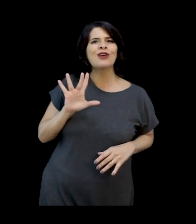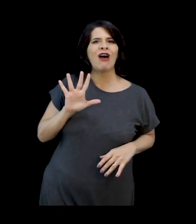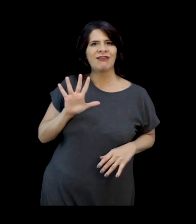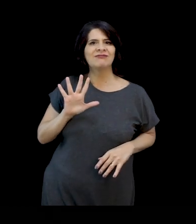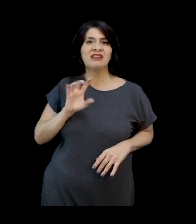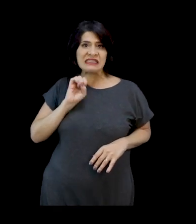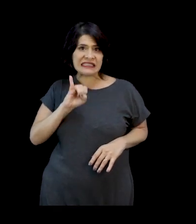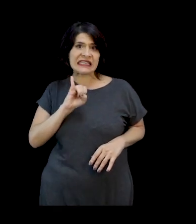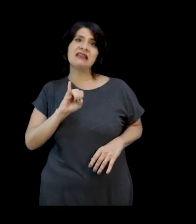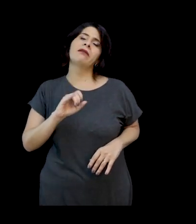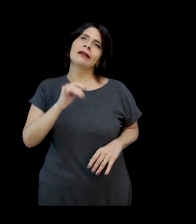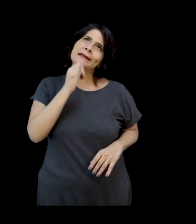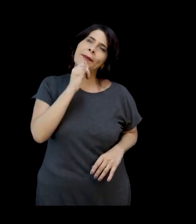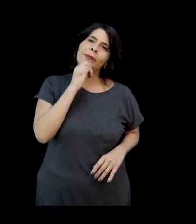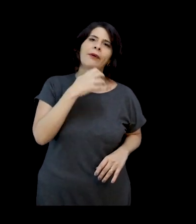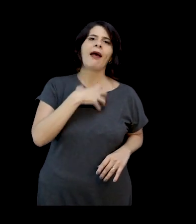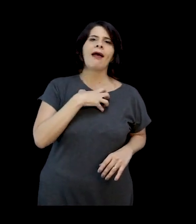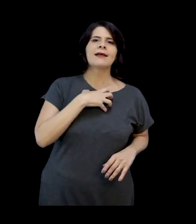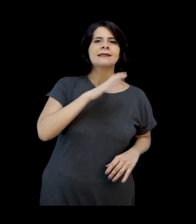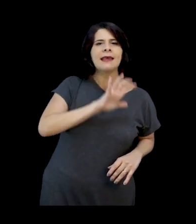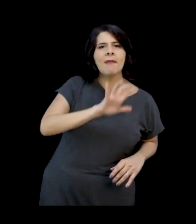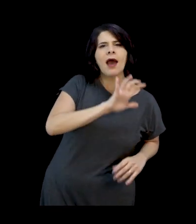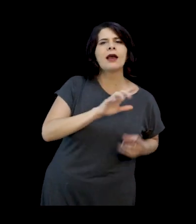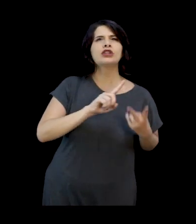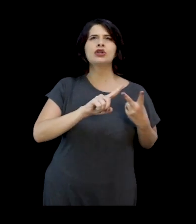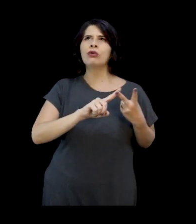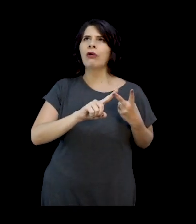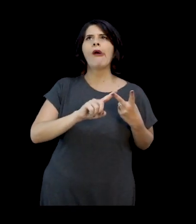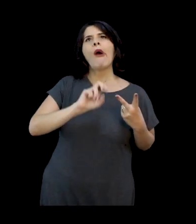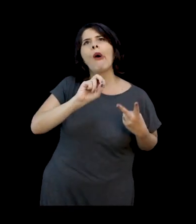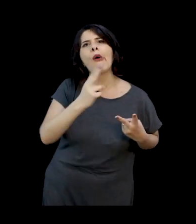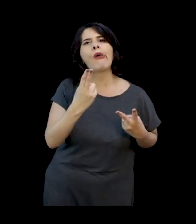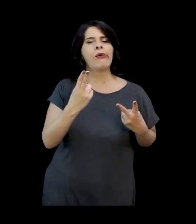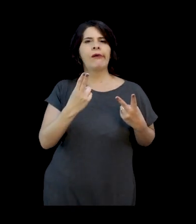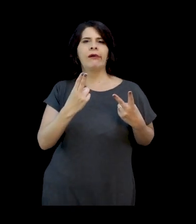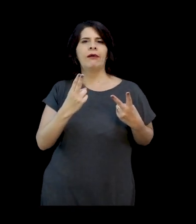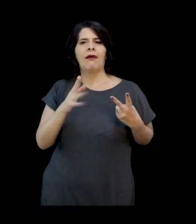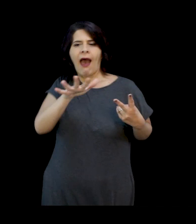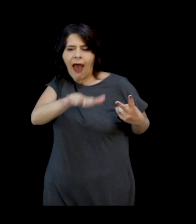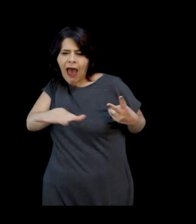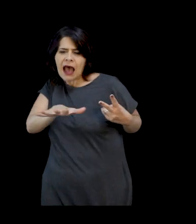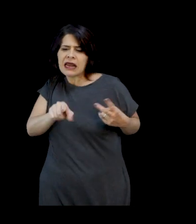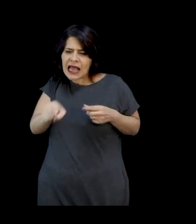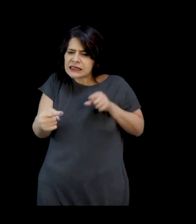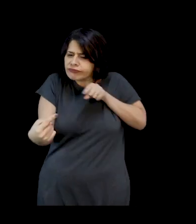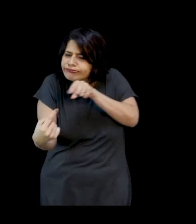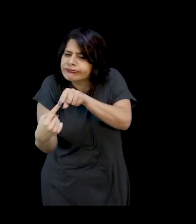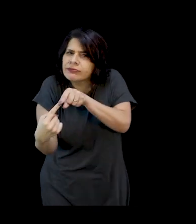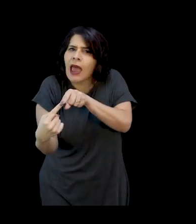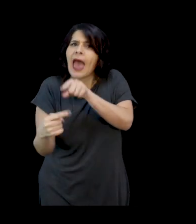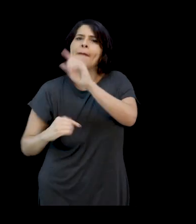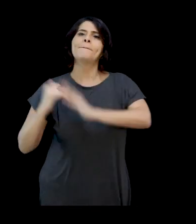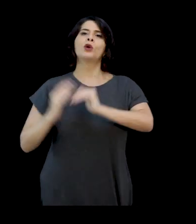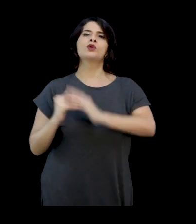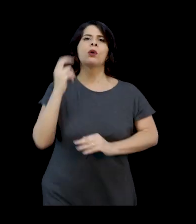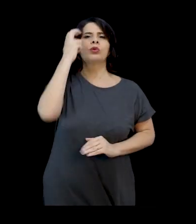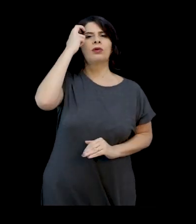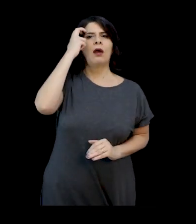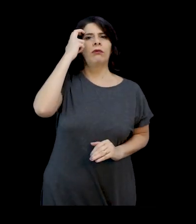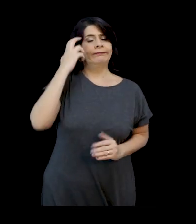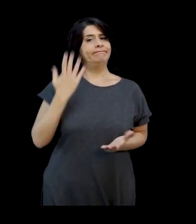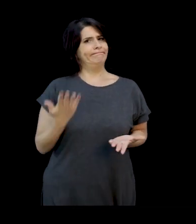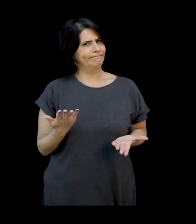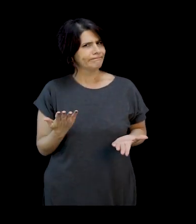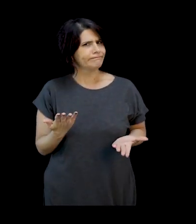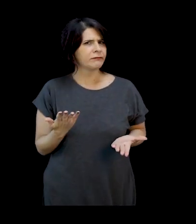certo domínio semântico, digamos assim, é produção cultural. Simplesmente a gente está transformando